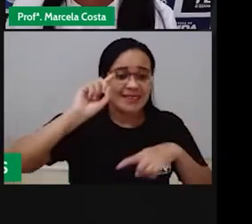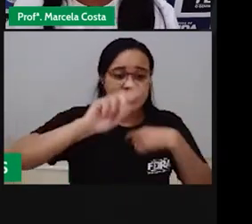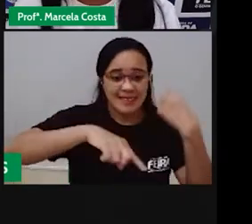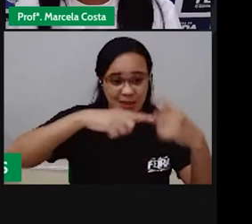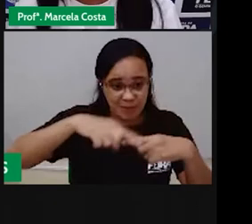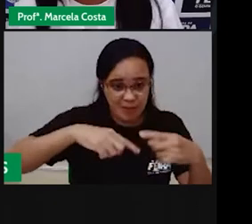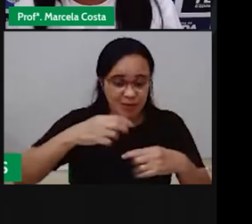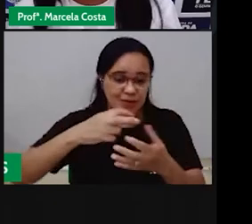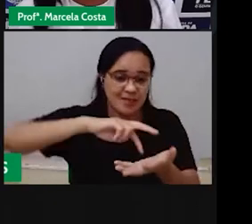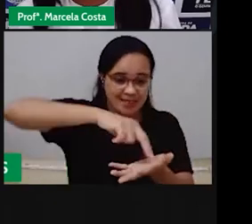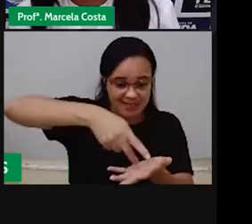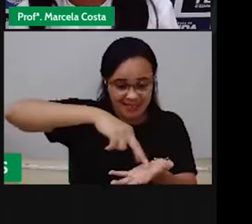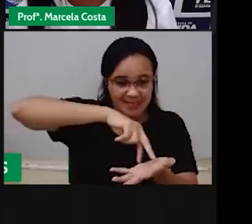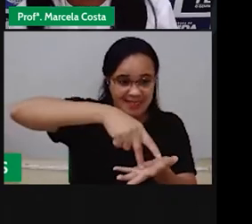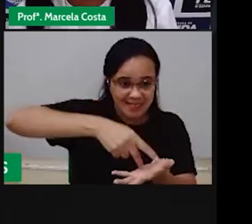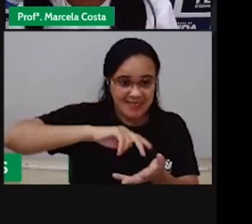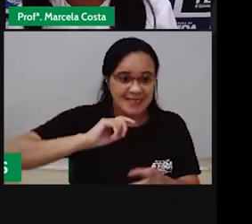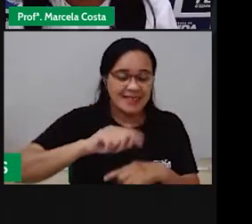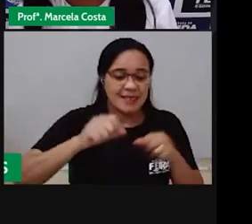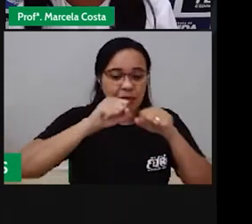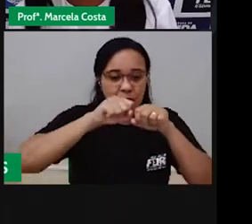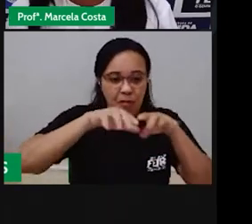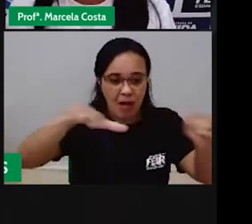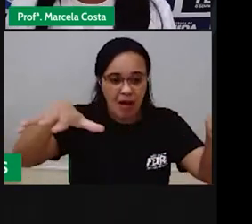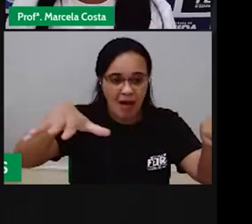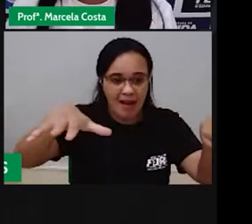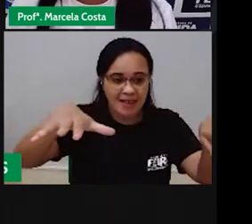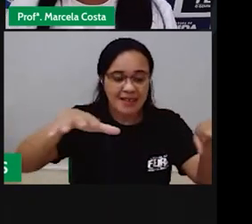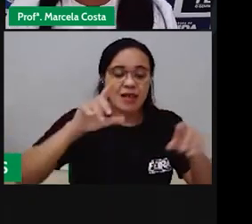xaxado e compartilhar com a professora da sua turma.